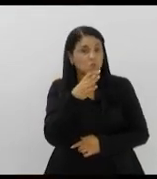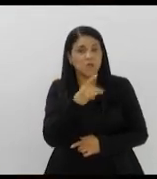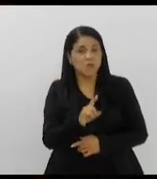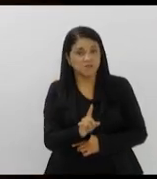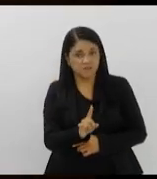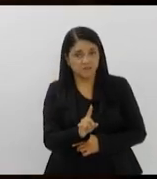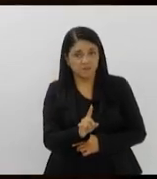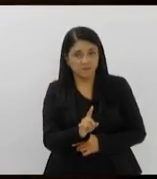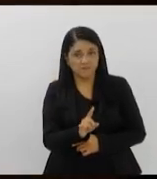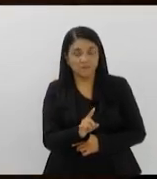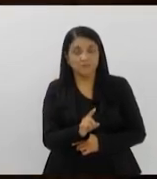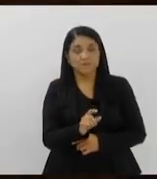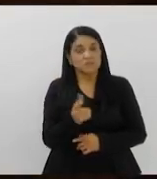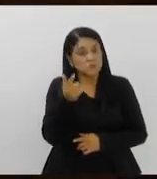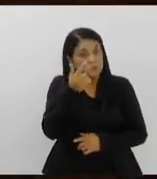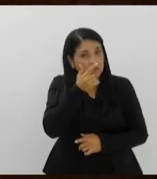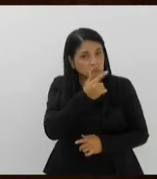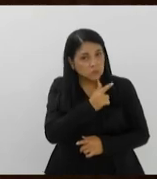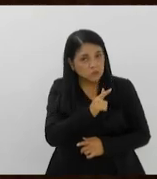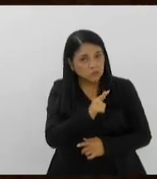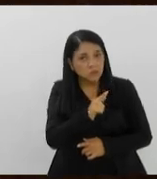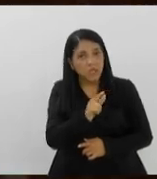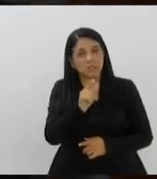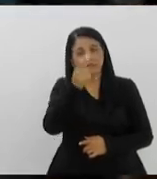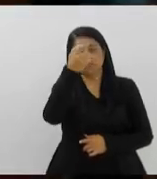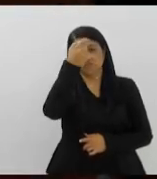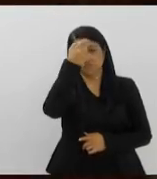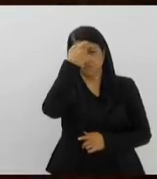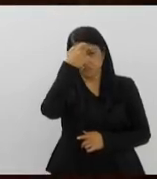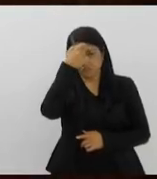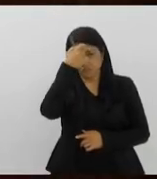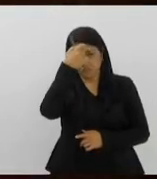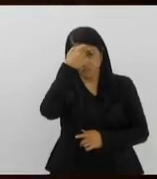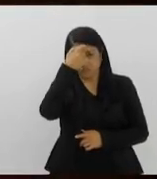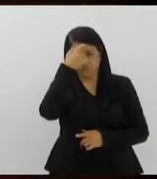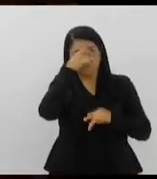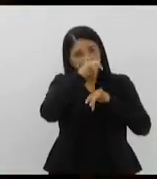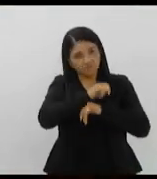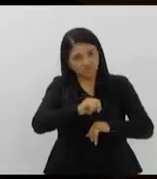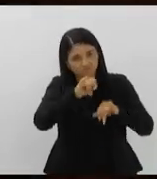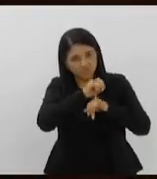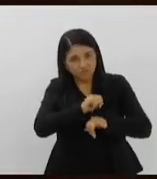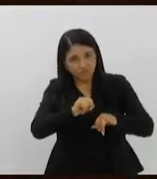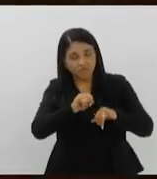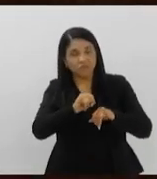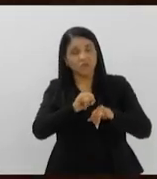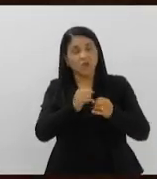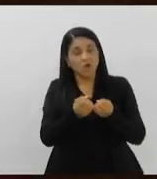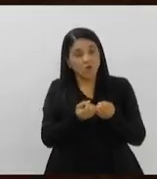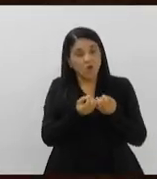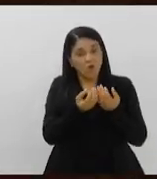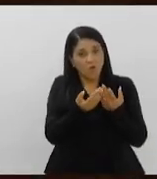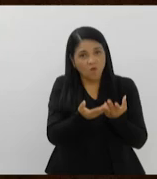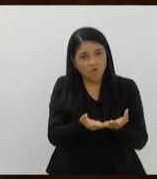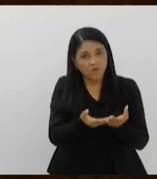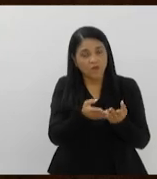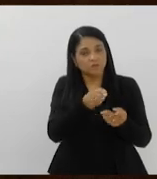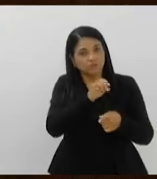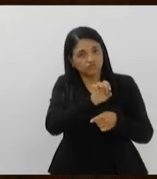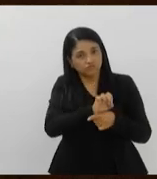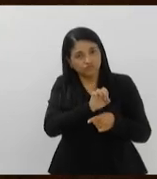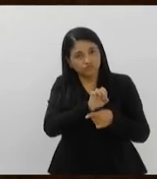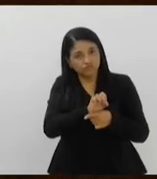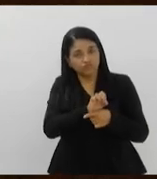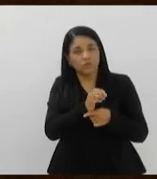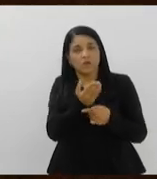gente consegue fazer essa conscientização e que seja ofertado através do Estado, na